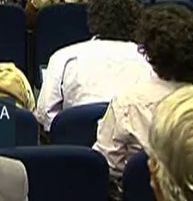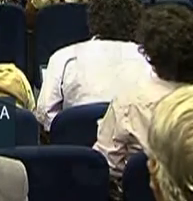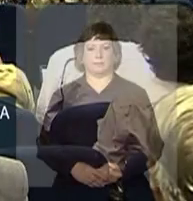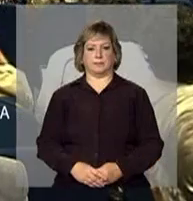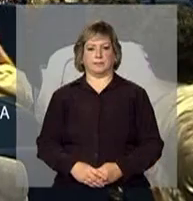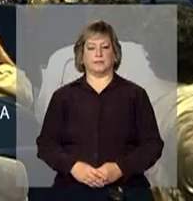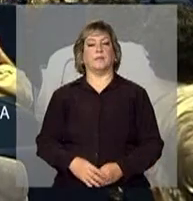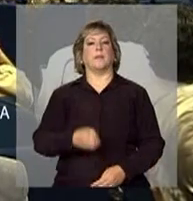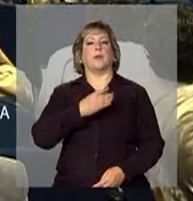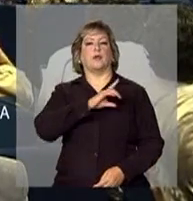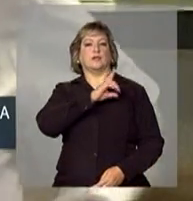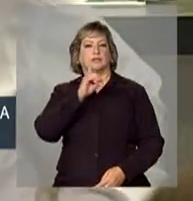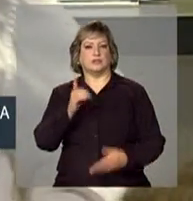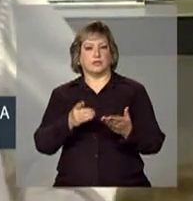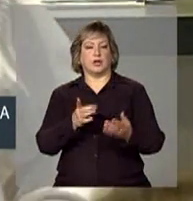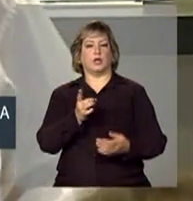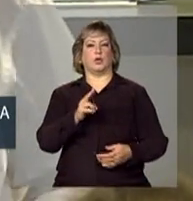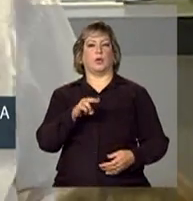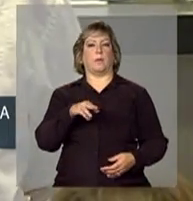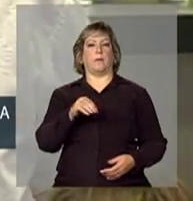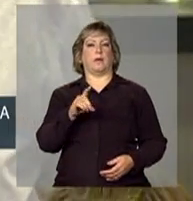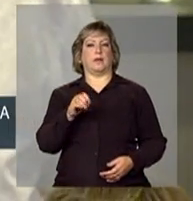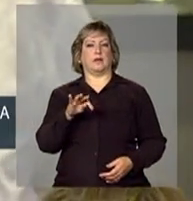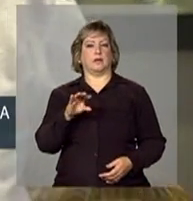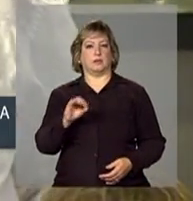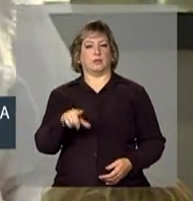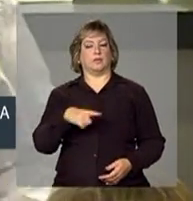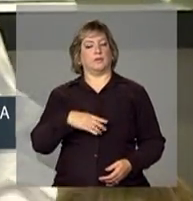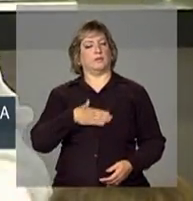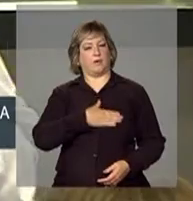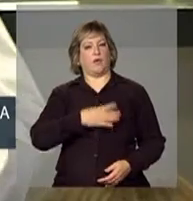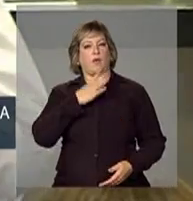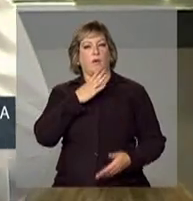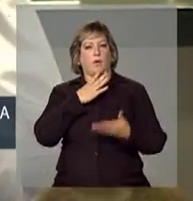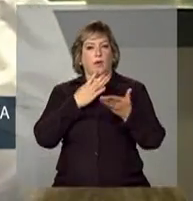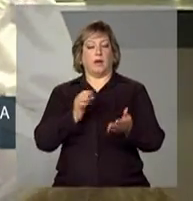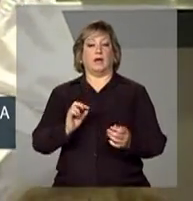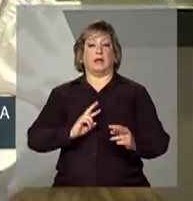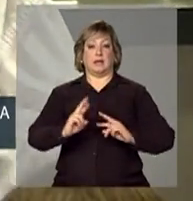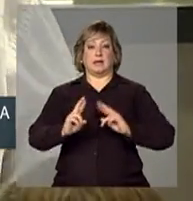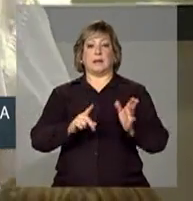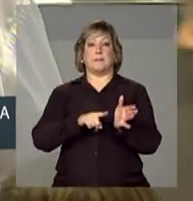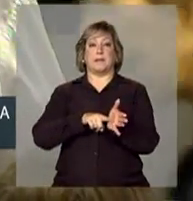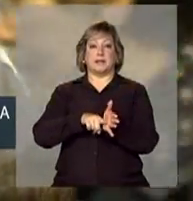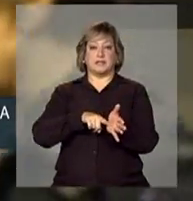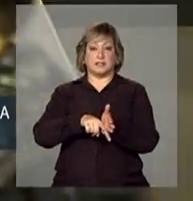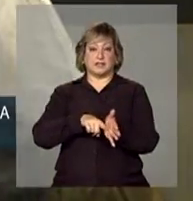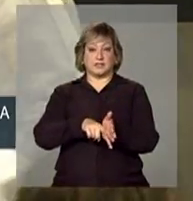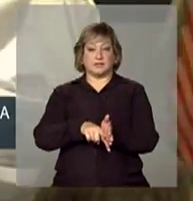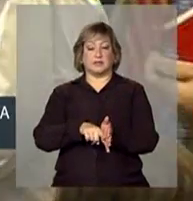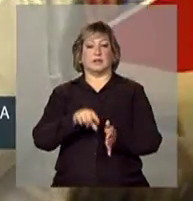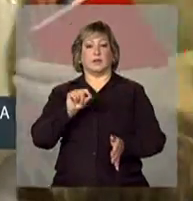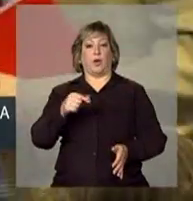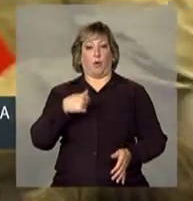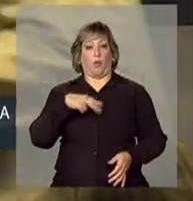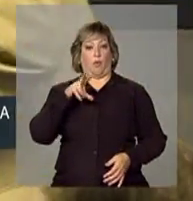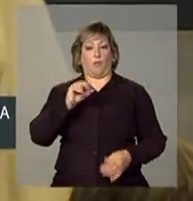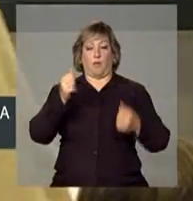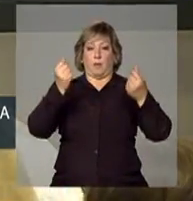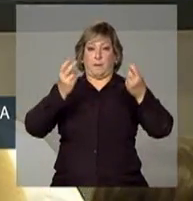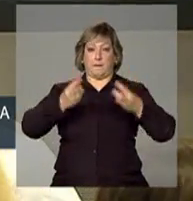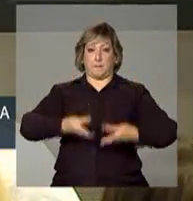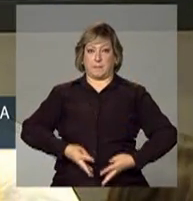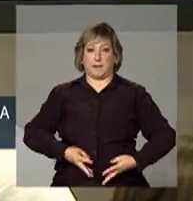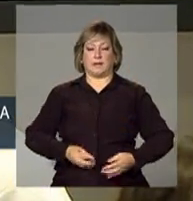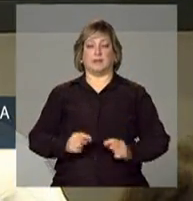Doutor Modesto, é uma honra conhecê-lo. Os resultados de pesquisa que eu vou apresentar